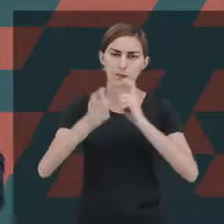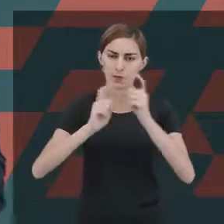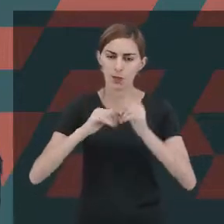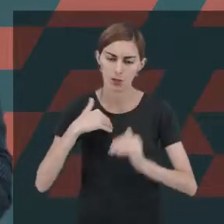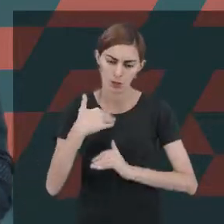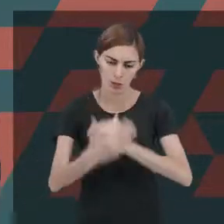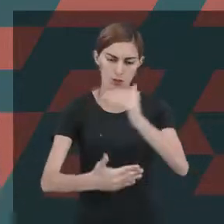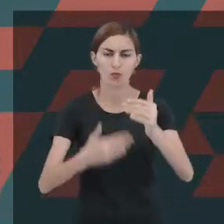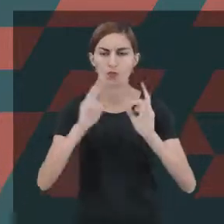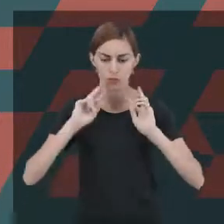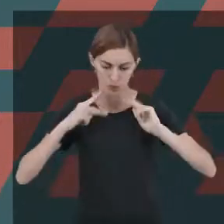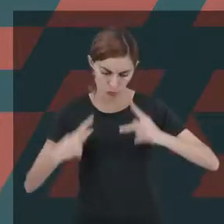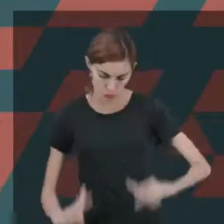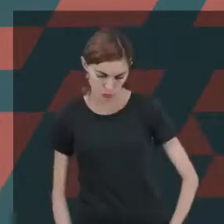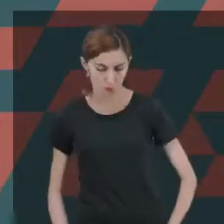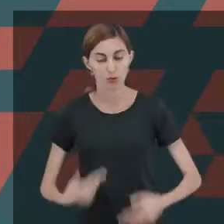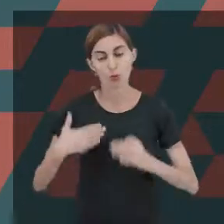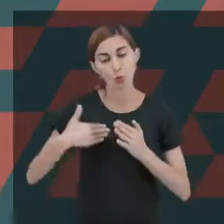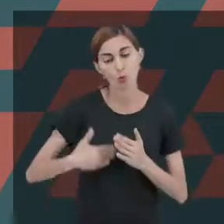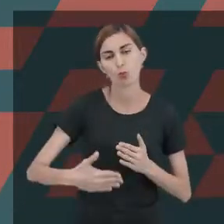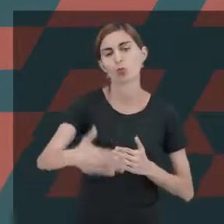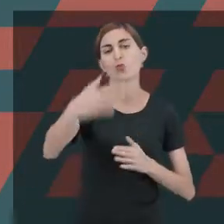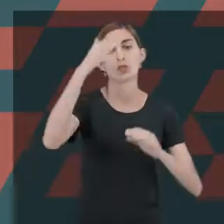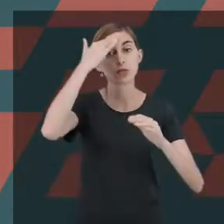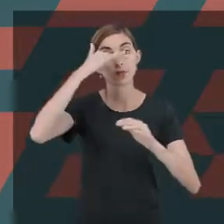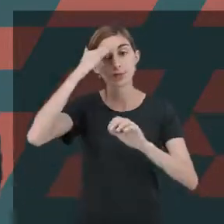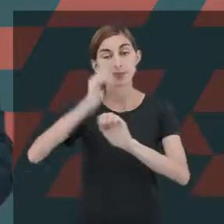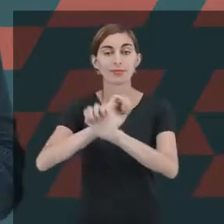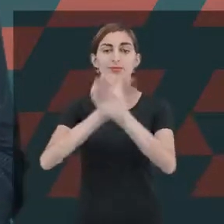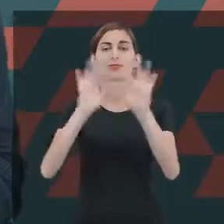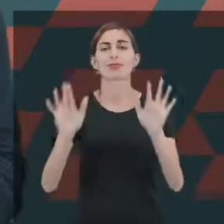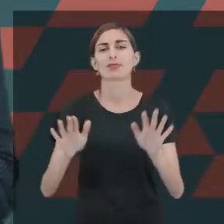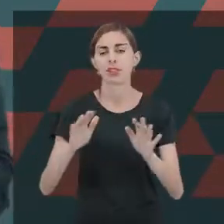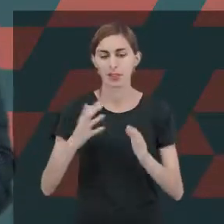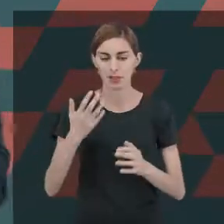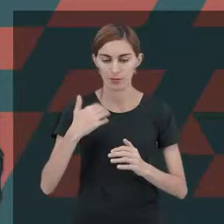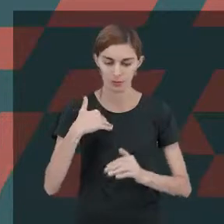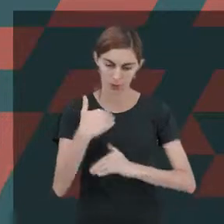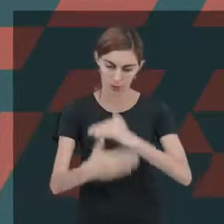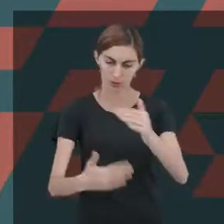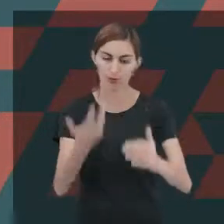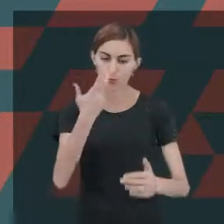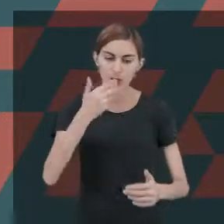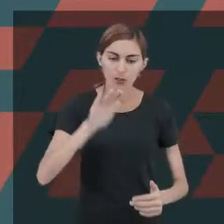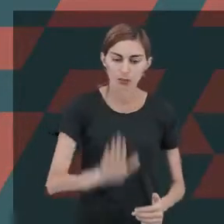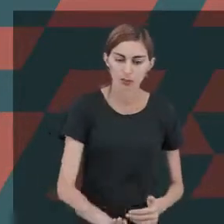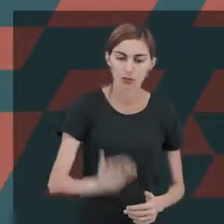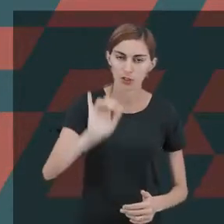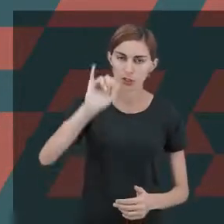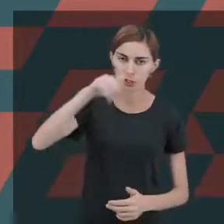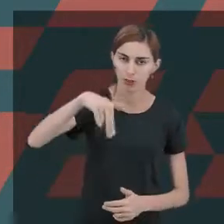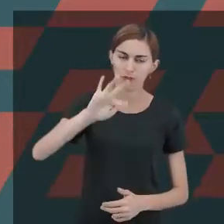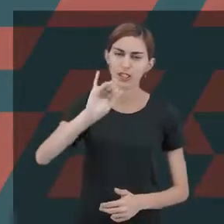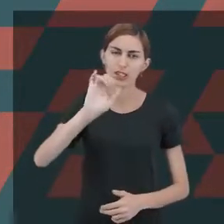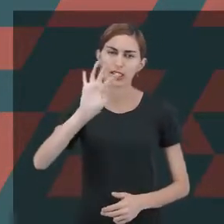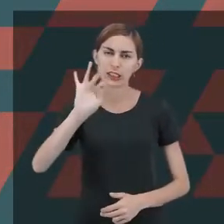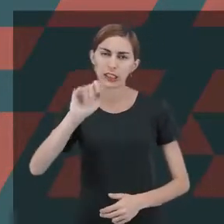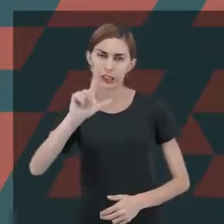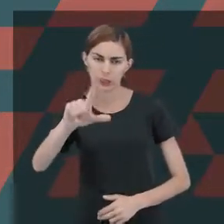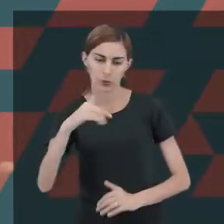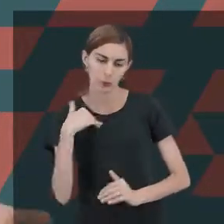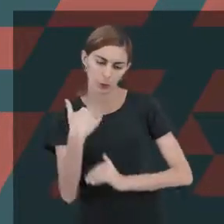sobre o desenvolvimento humano que a gente começou a compreender o desenvolvimento infantil a partir de um processo